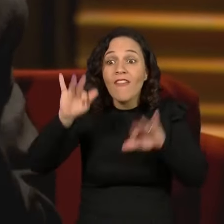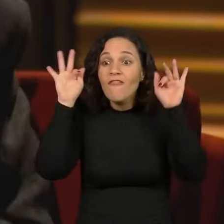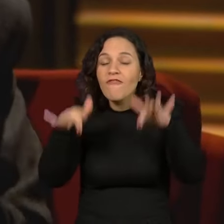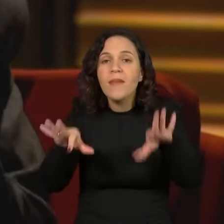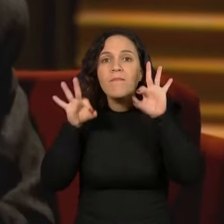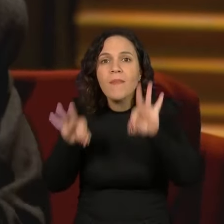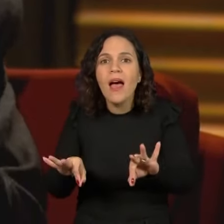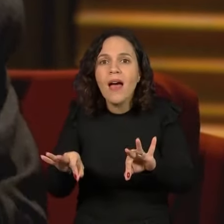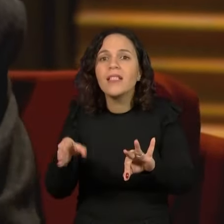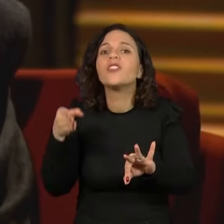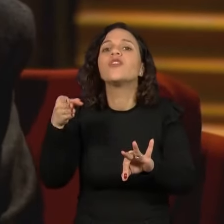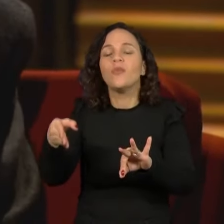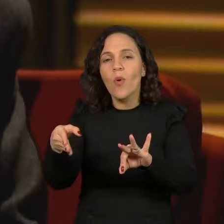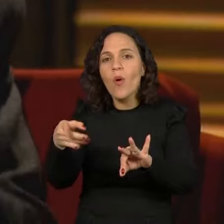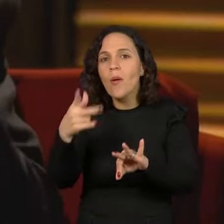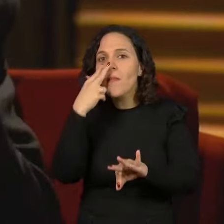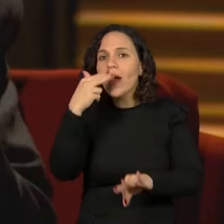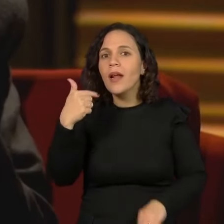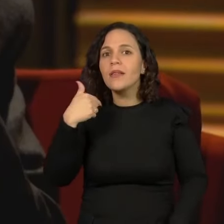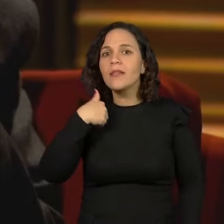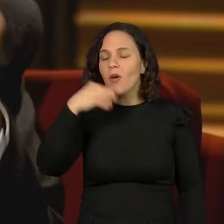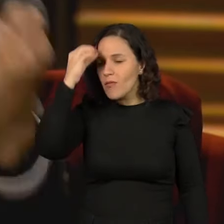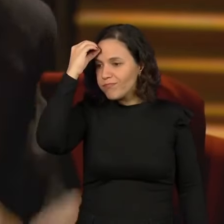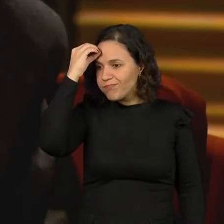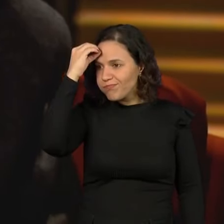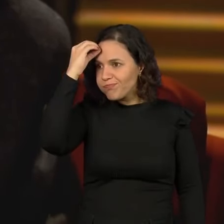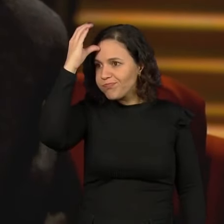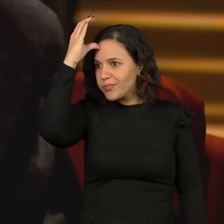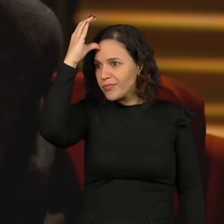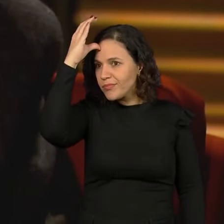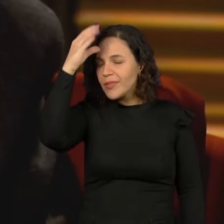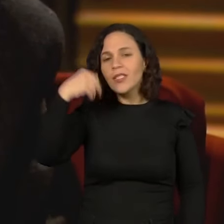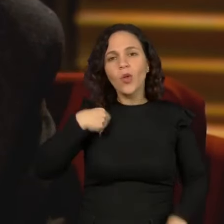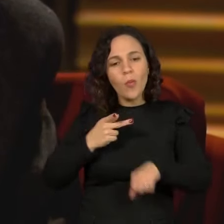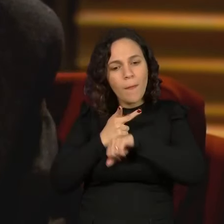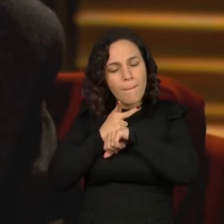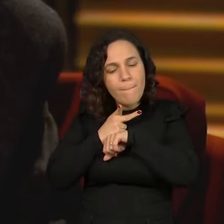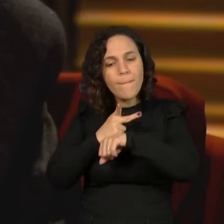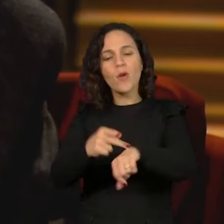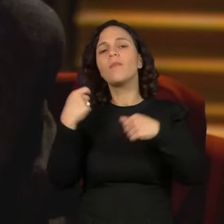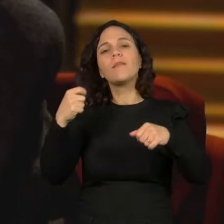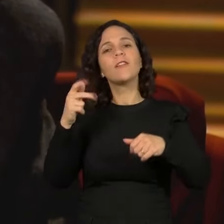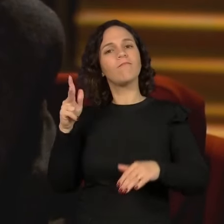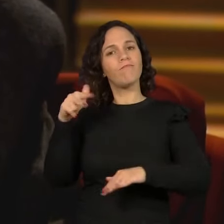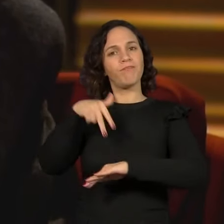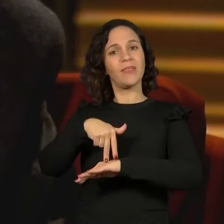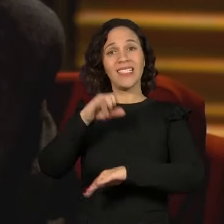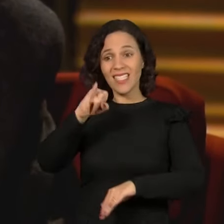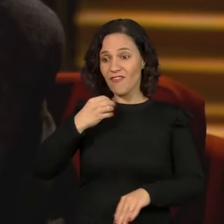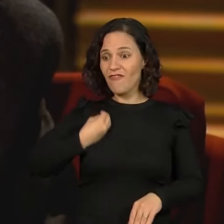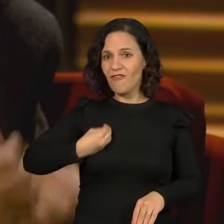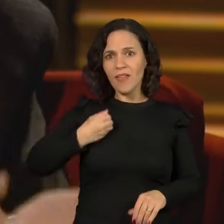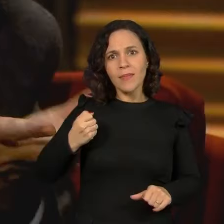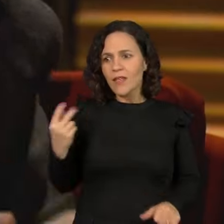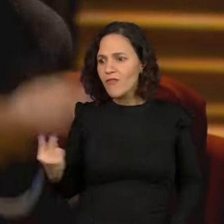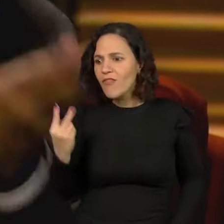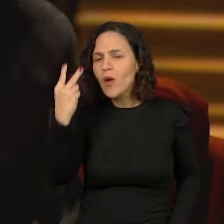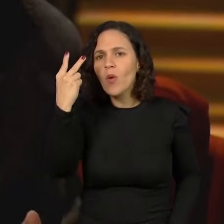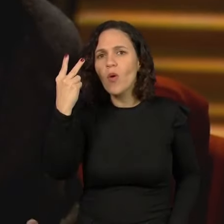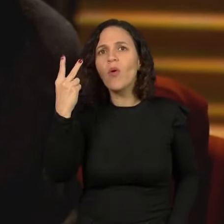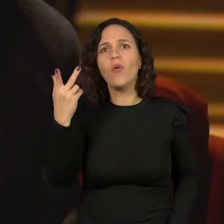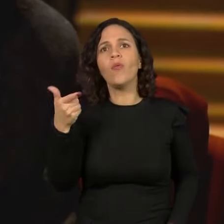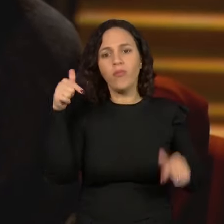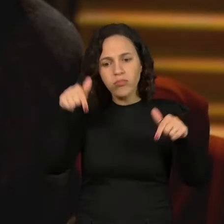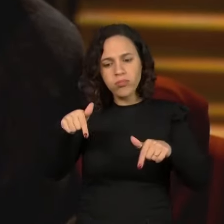condição intelectual hum da busca da presença se a da vida tem que valer a pena é onde ela